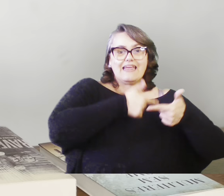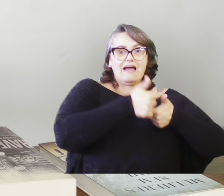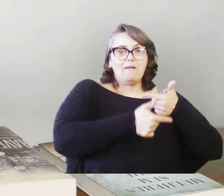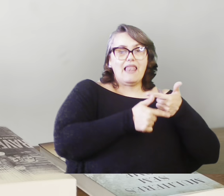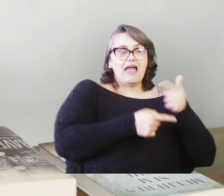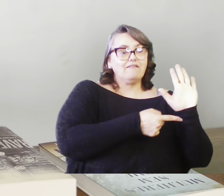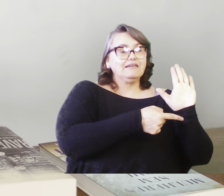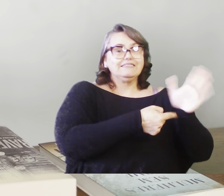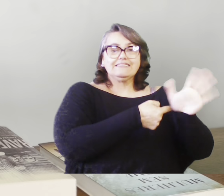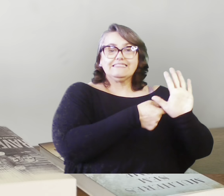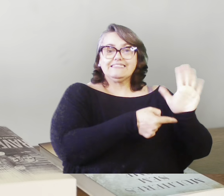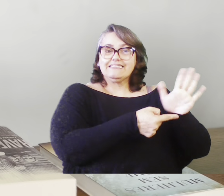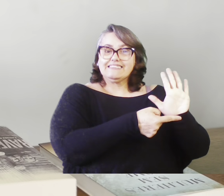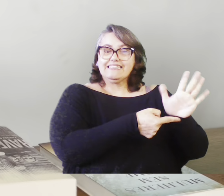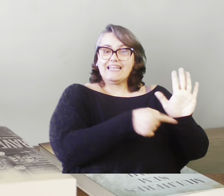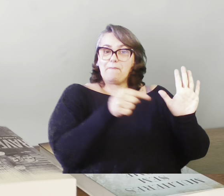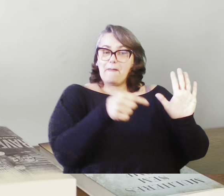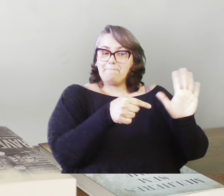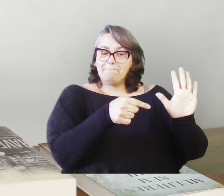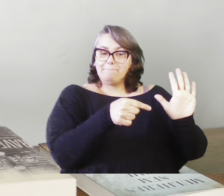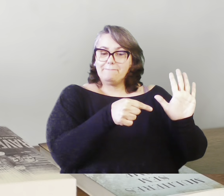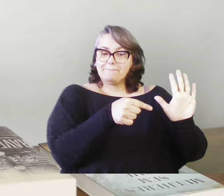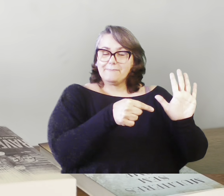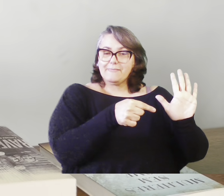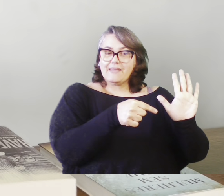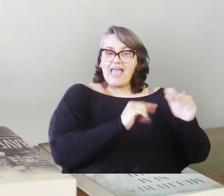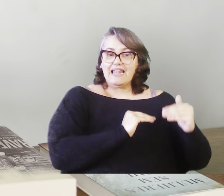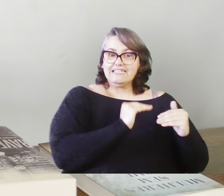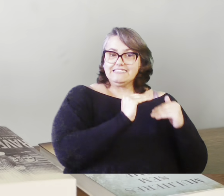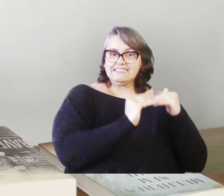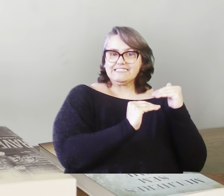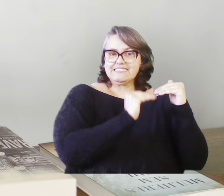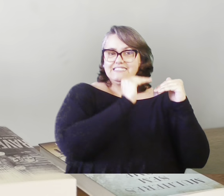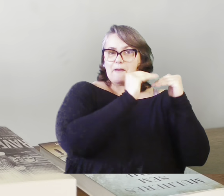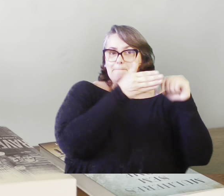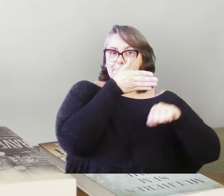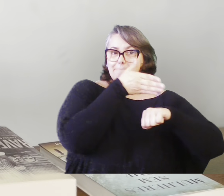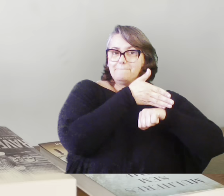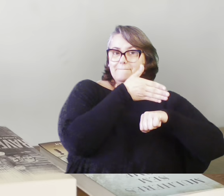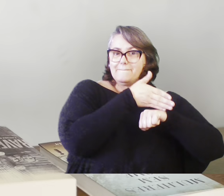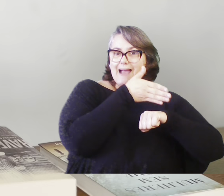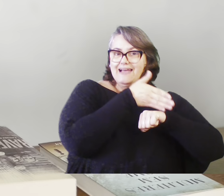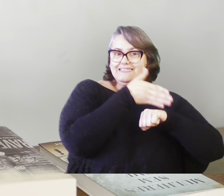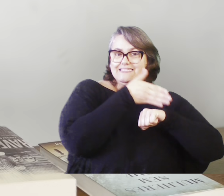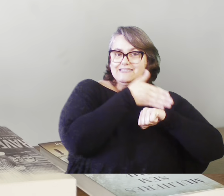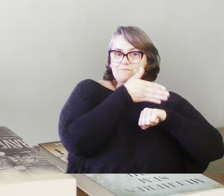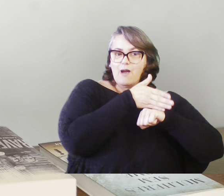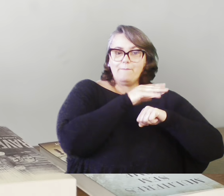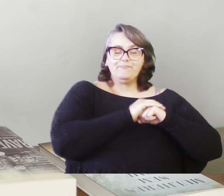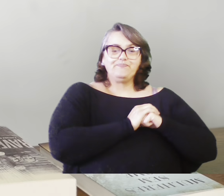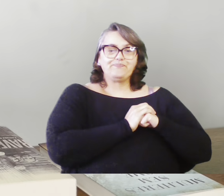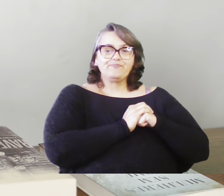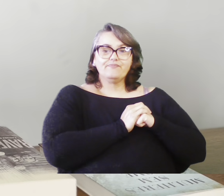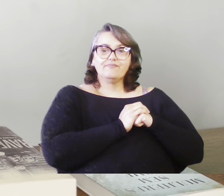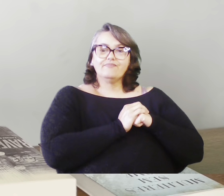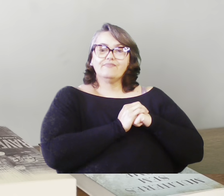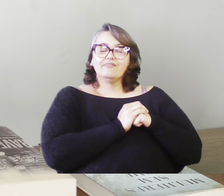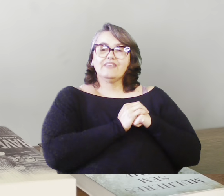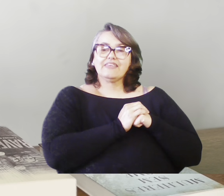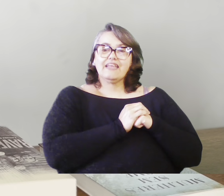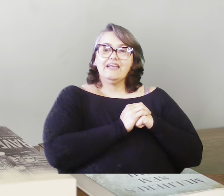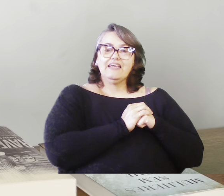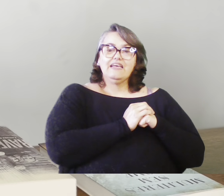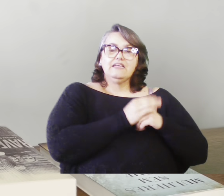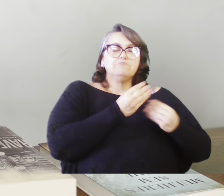e aí trabalhava num cinema. E lá pelas tantas, ela desenvolve, né, ela participa de uma